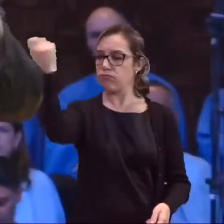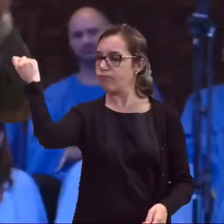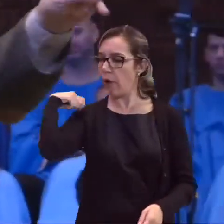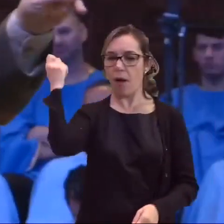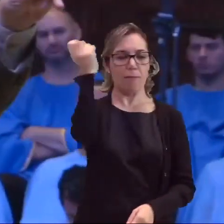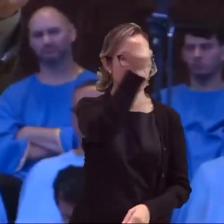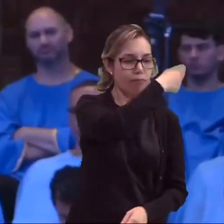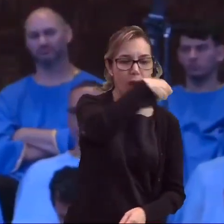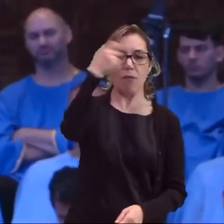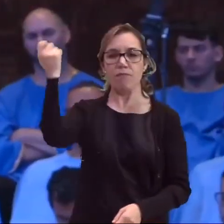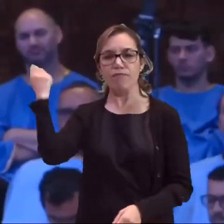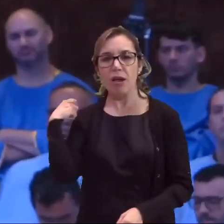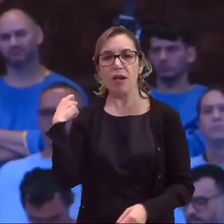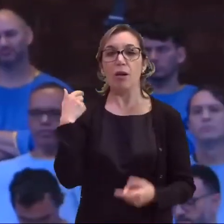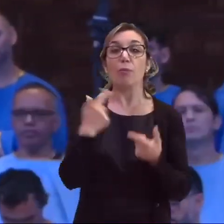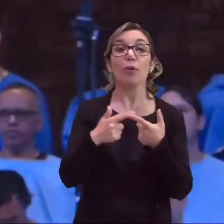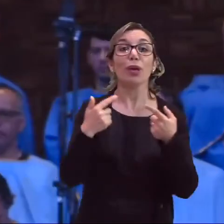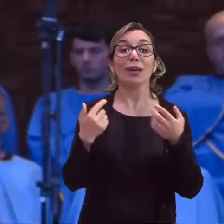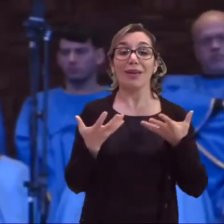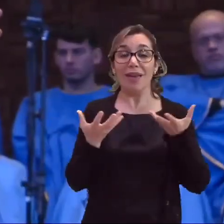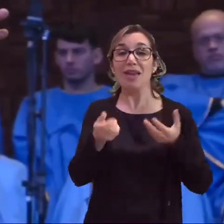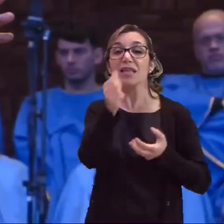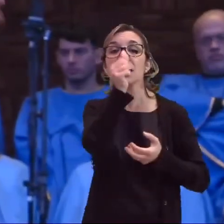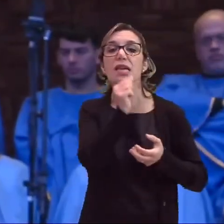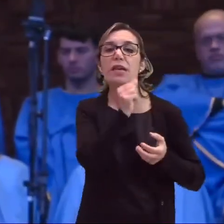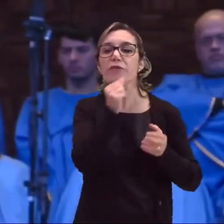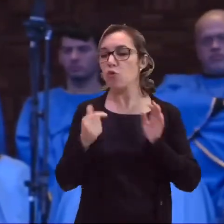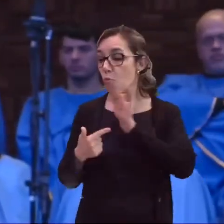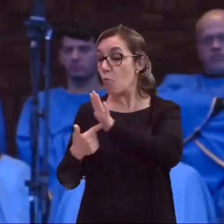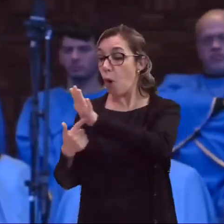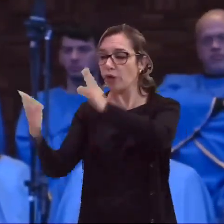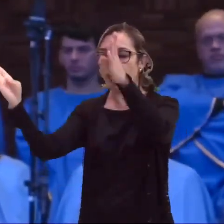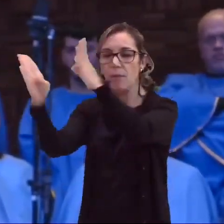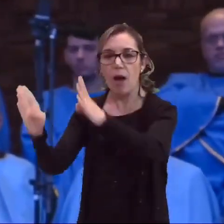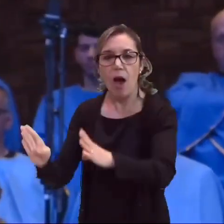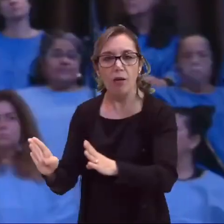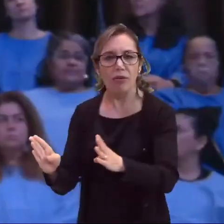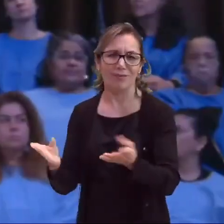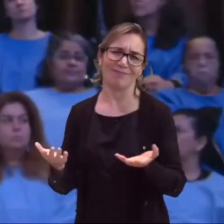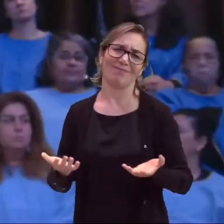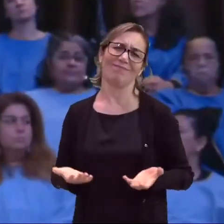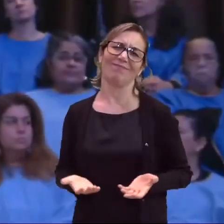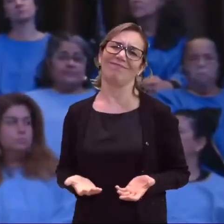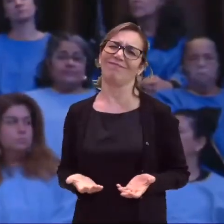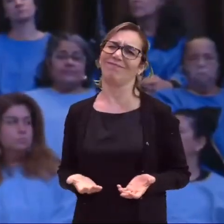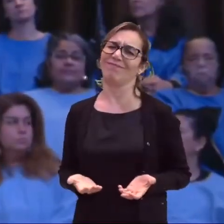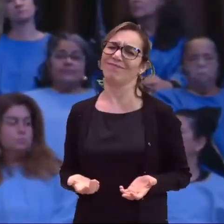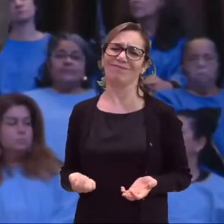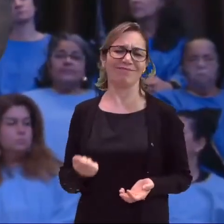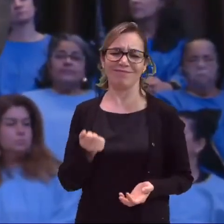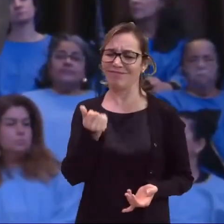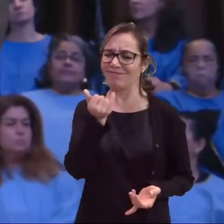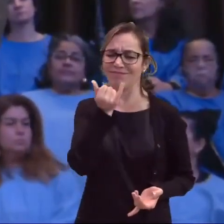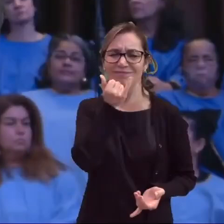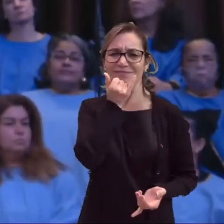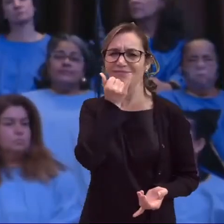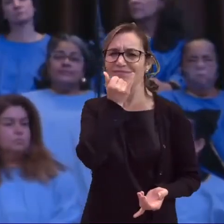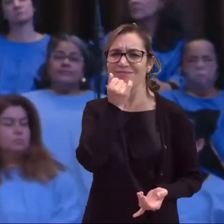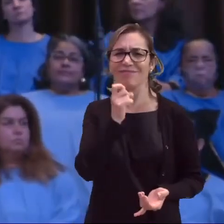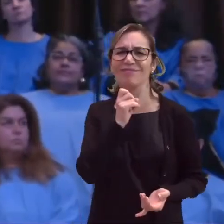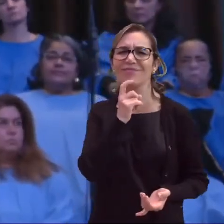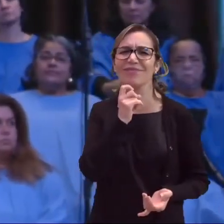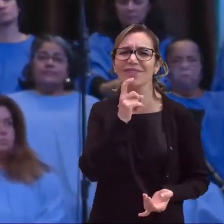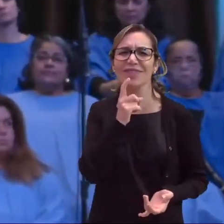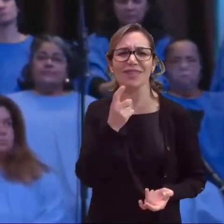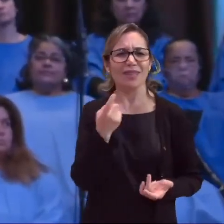as duas coisas que Jesus está colocando aqui a nossa oração que funciona não é feita